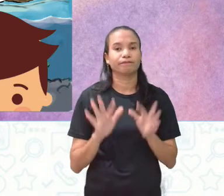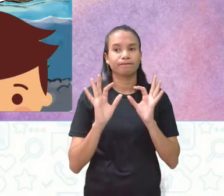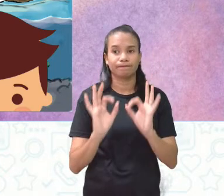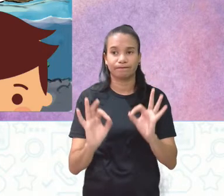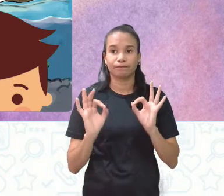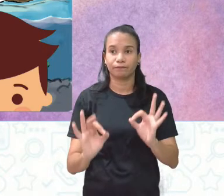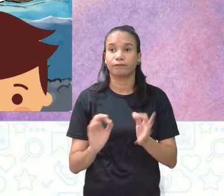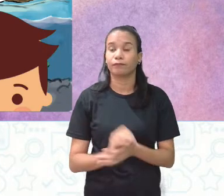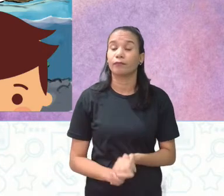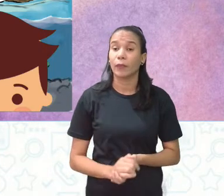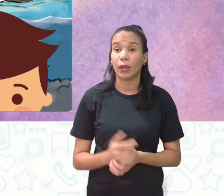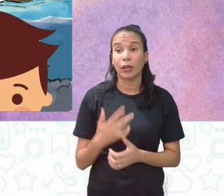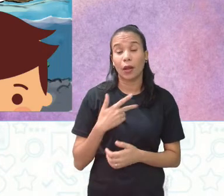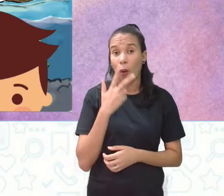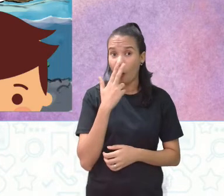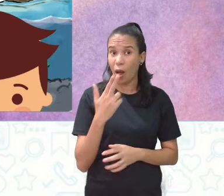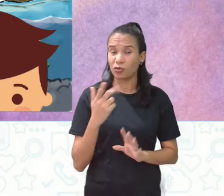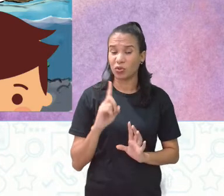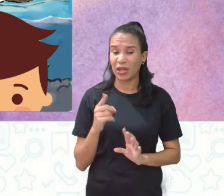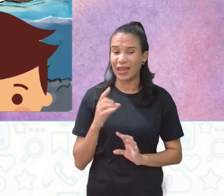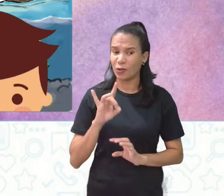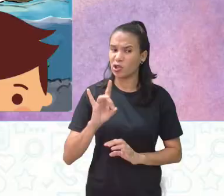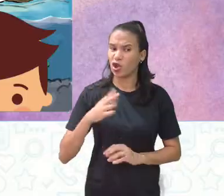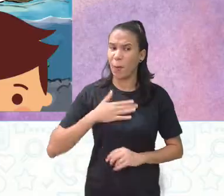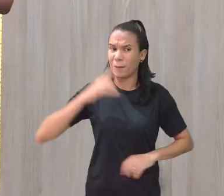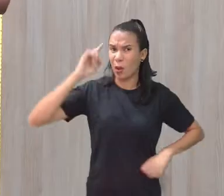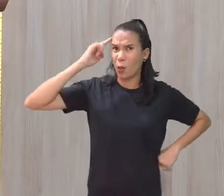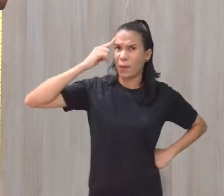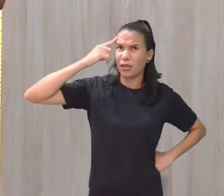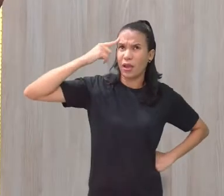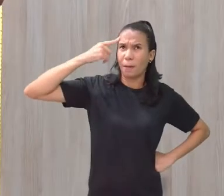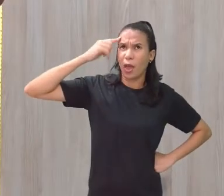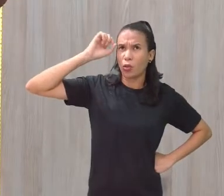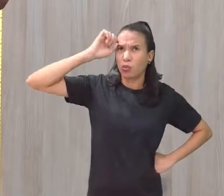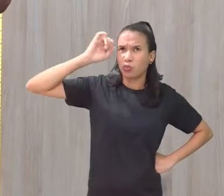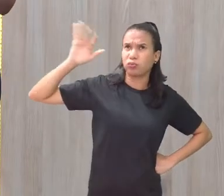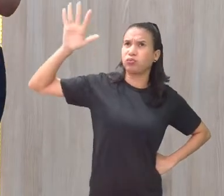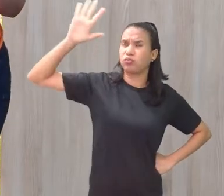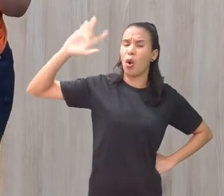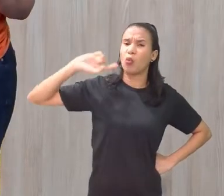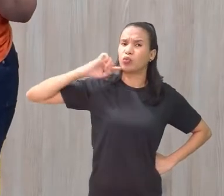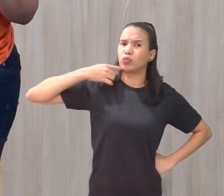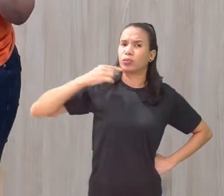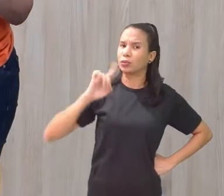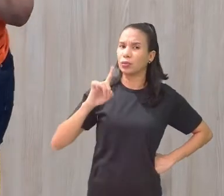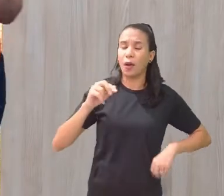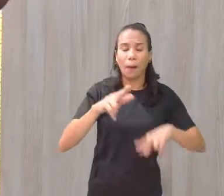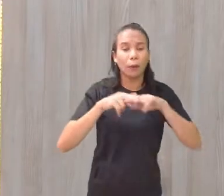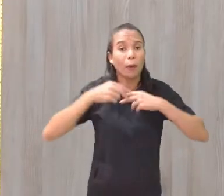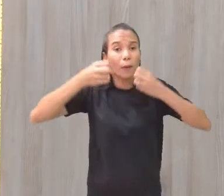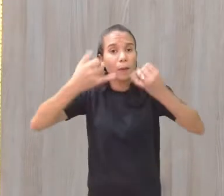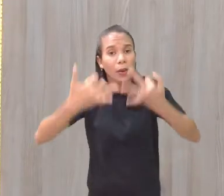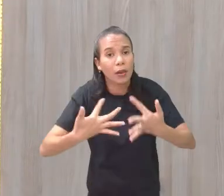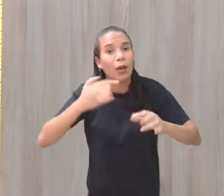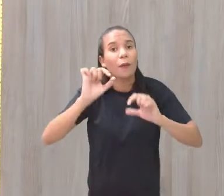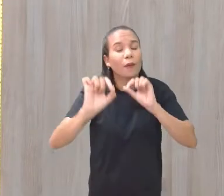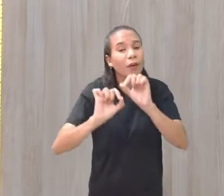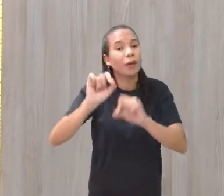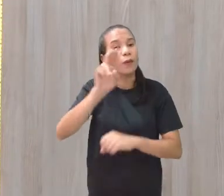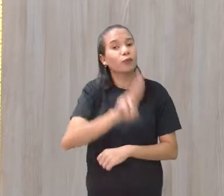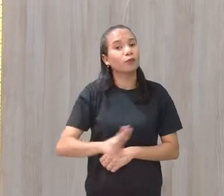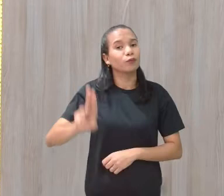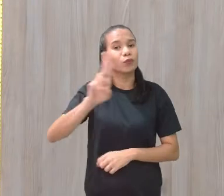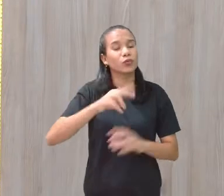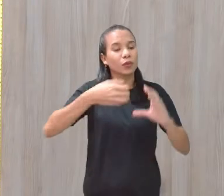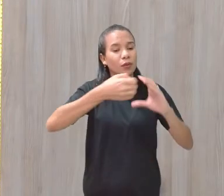Certo? Então, eu acho que a minha mente, não é a minha mente que está poluída. Quando eu falo isso, eu estou usando